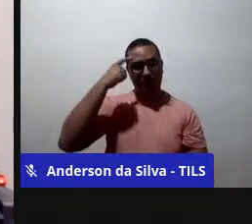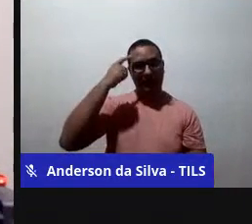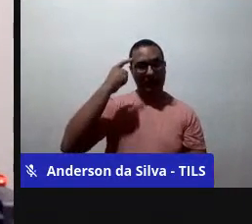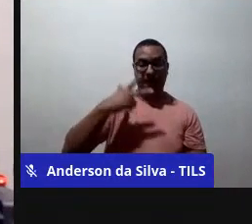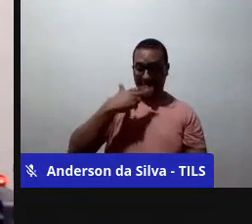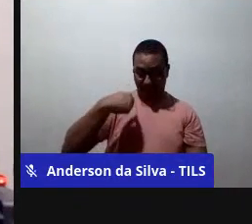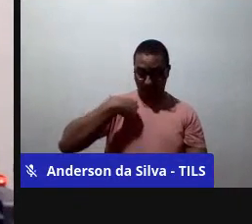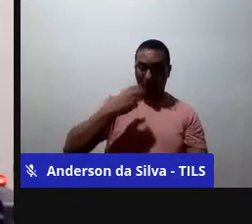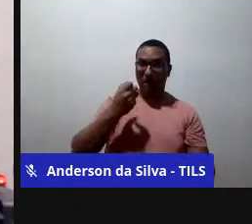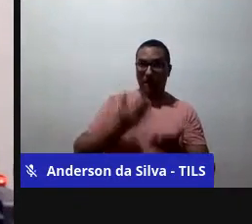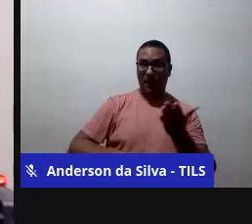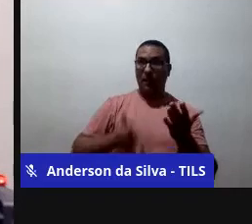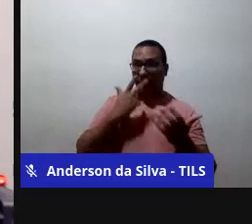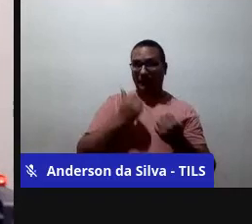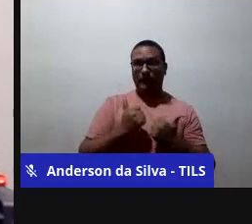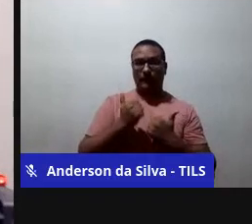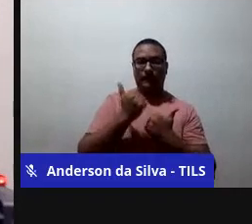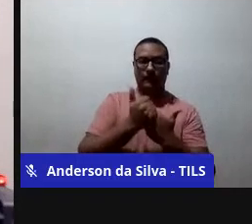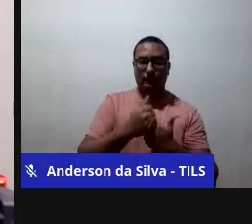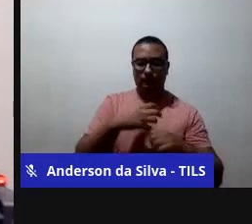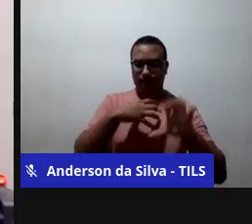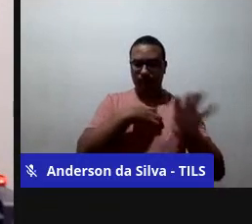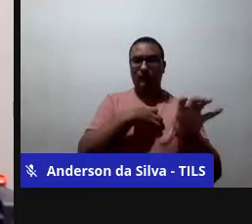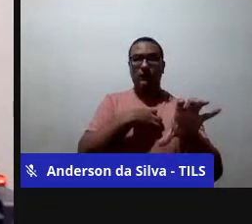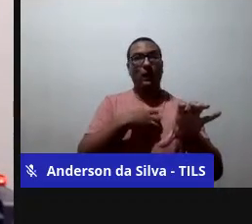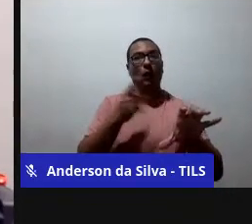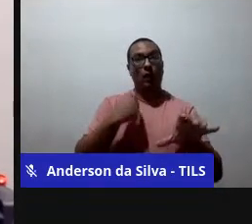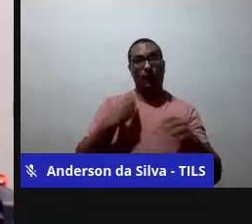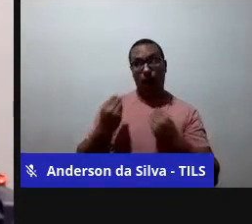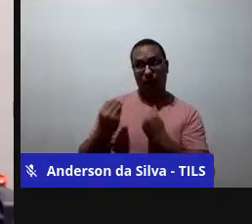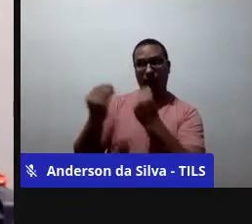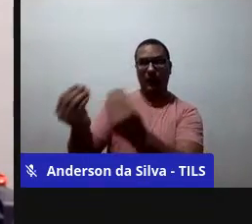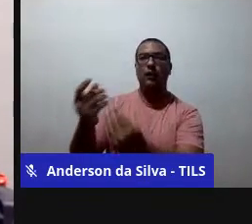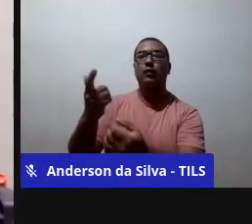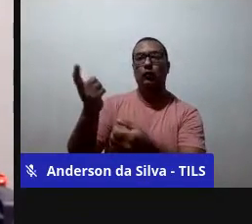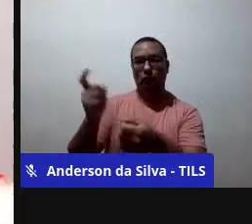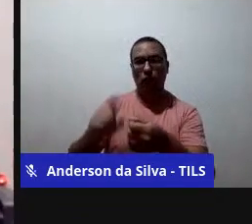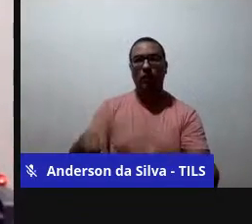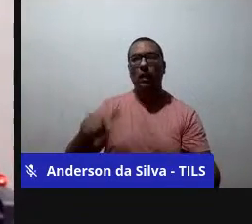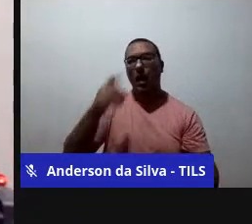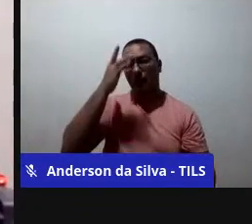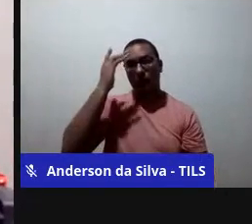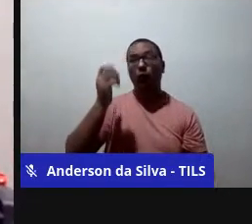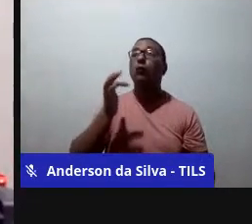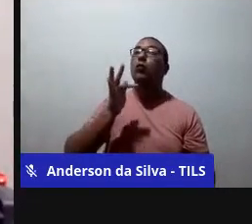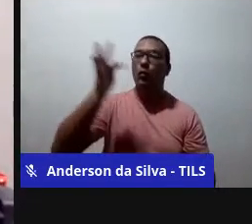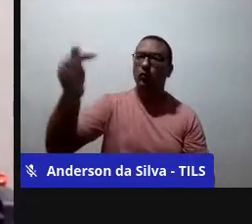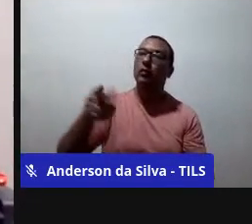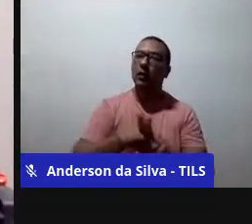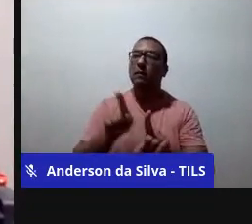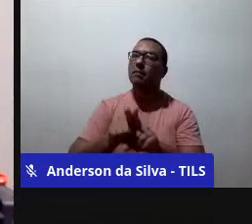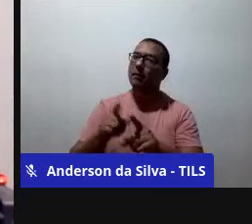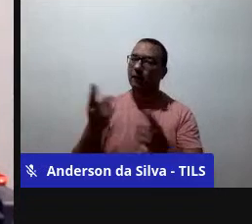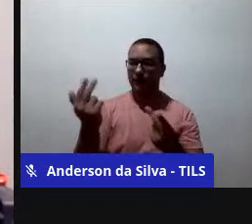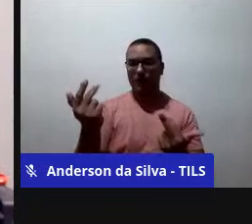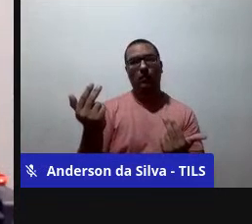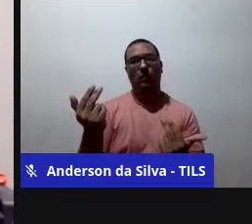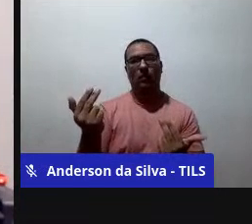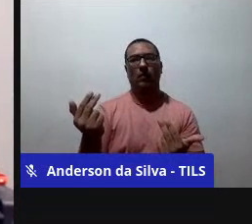que isso não acontecesse comigo, eu vou devolver a carteira e essa pessoa vai fazer a mesma coisa para outra pessoa.